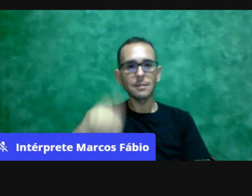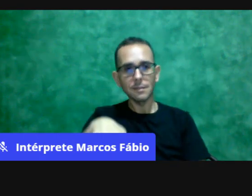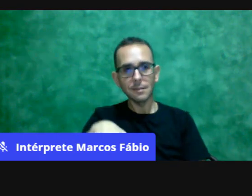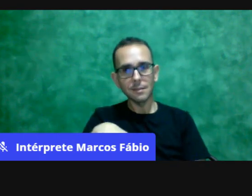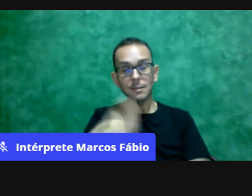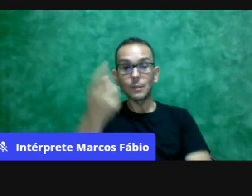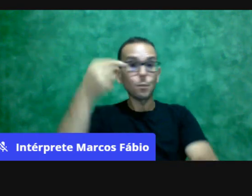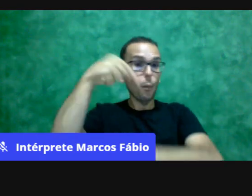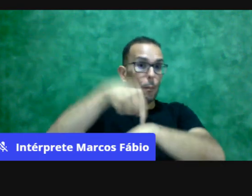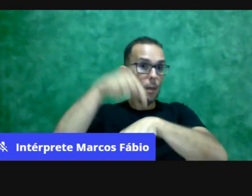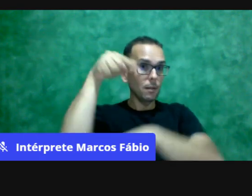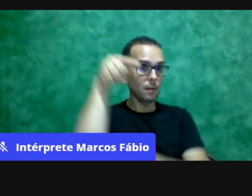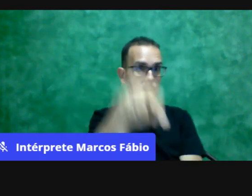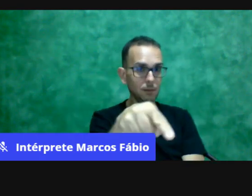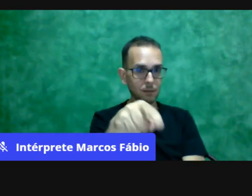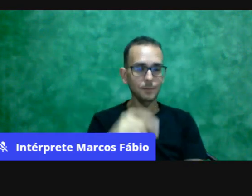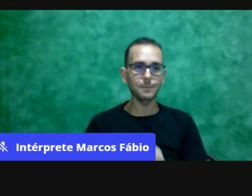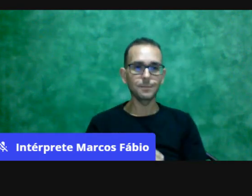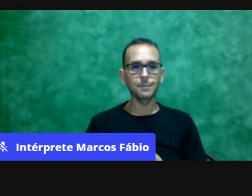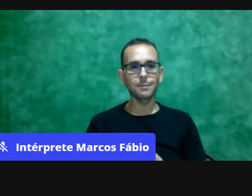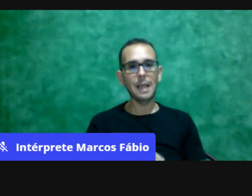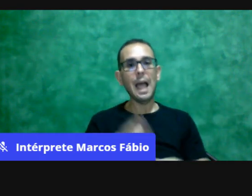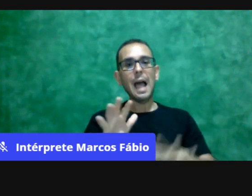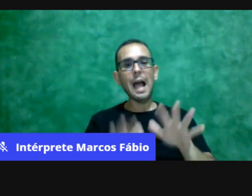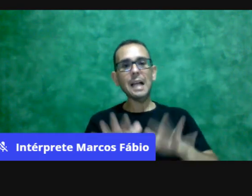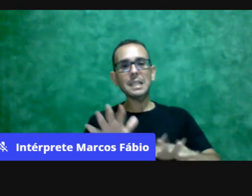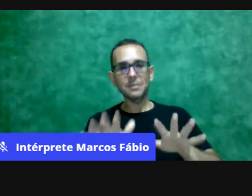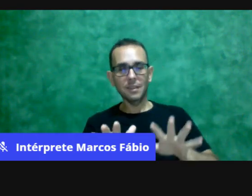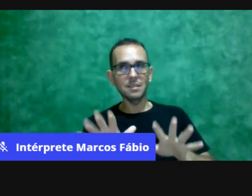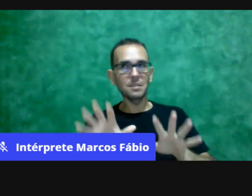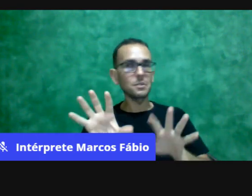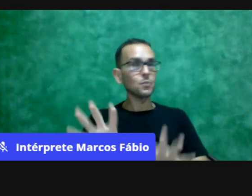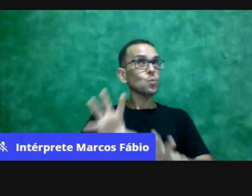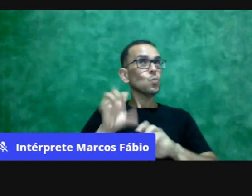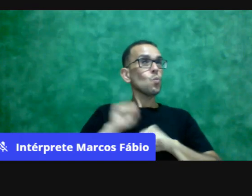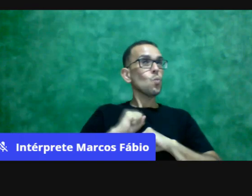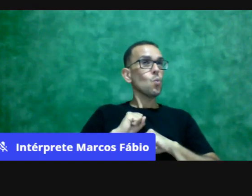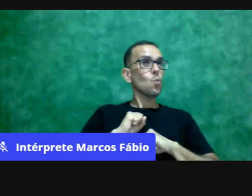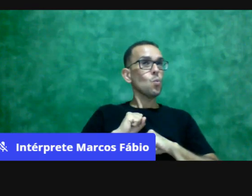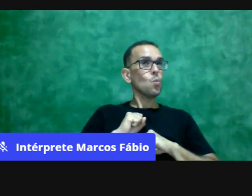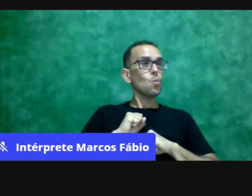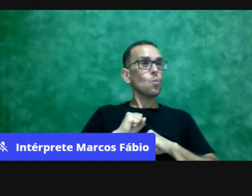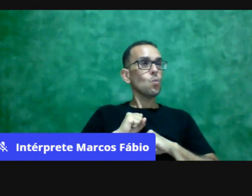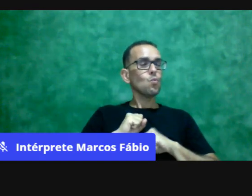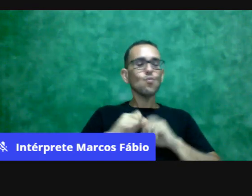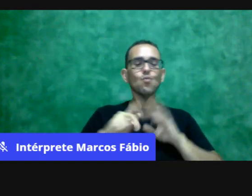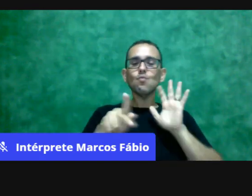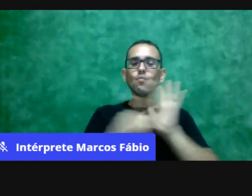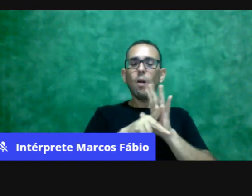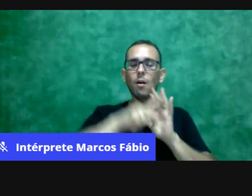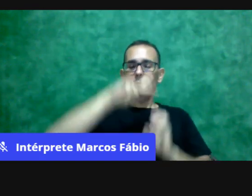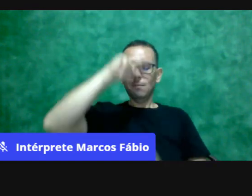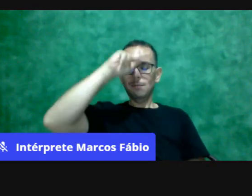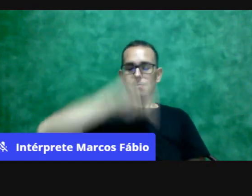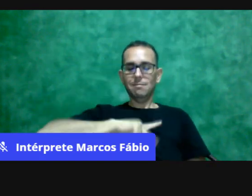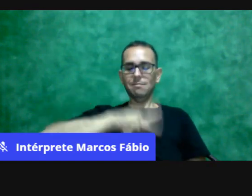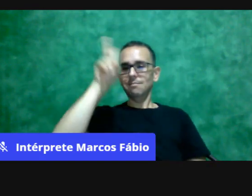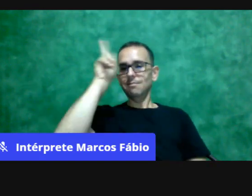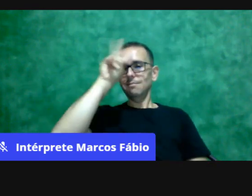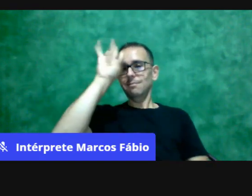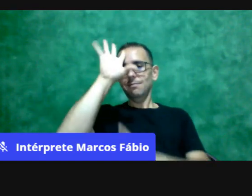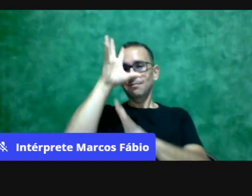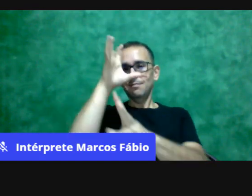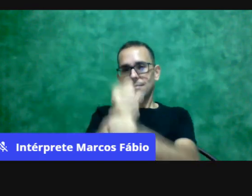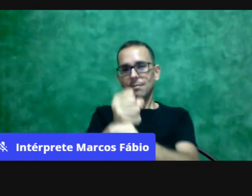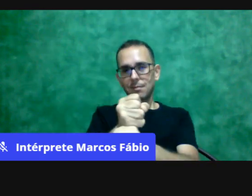momento, certo? Então, às vezes eu me caracterizo do próprio personagem da história que eu vou fazer, ou eu já